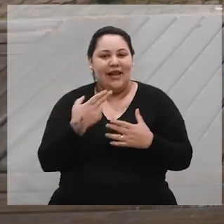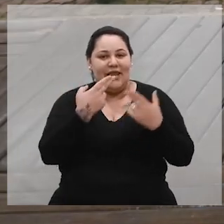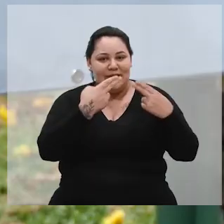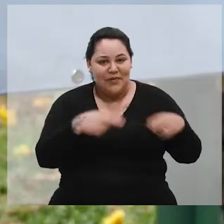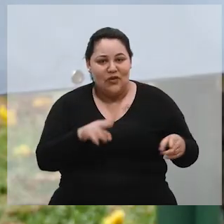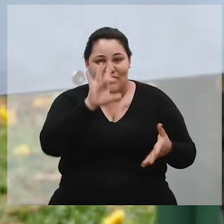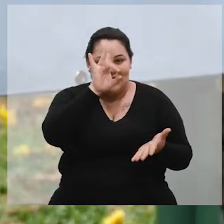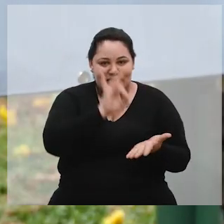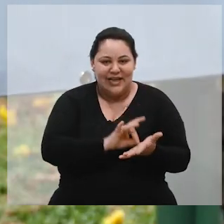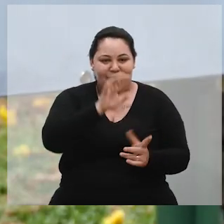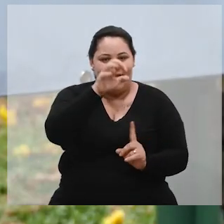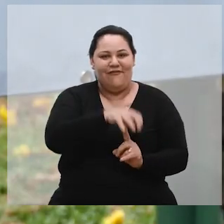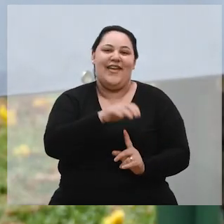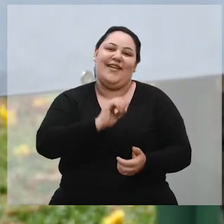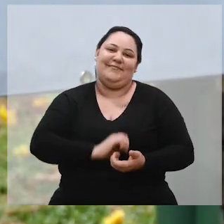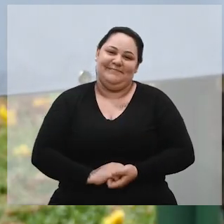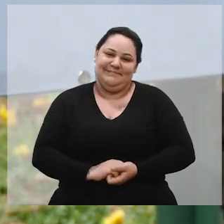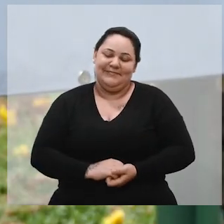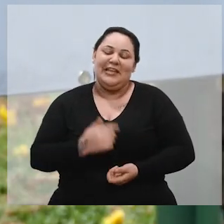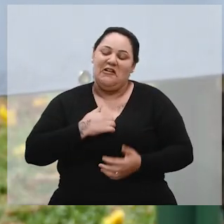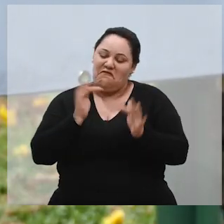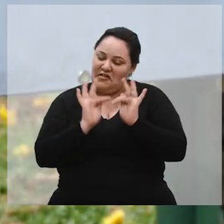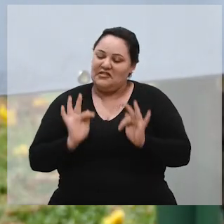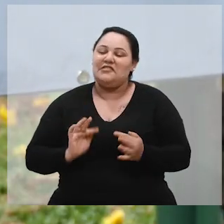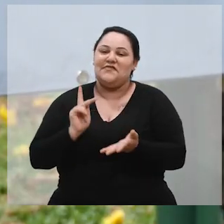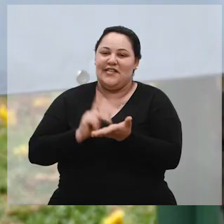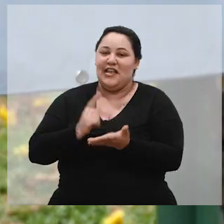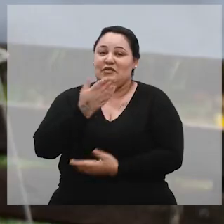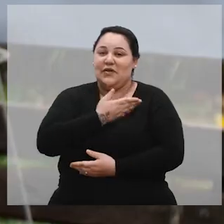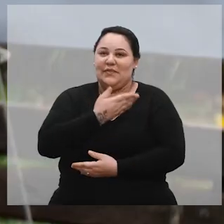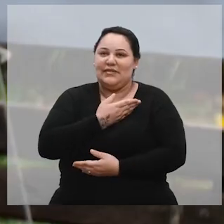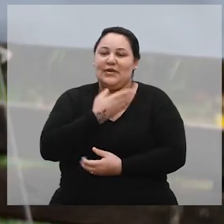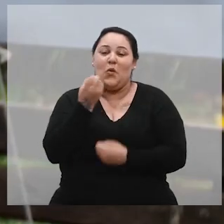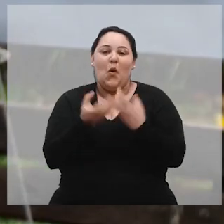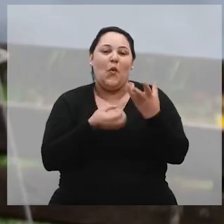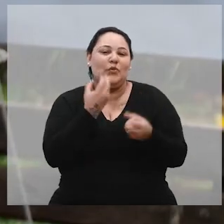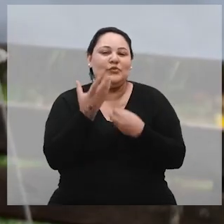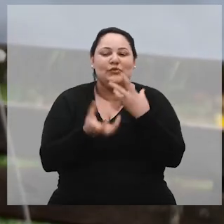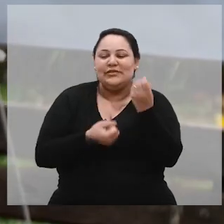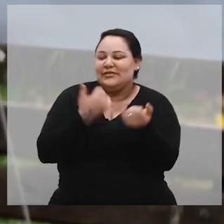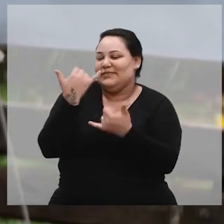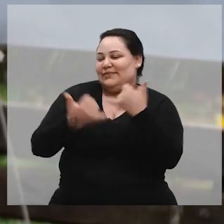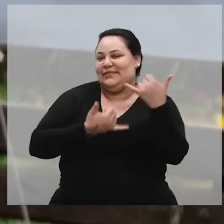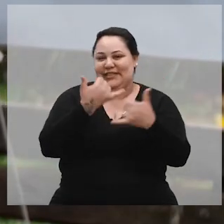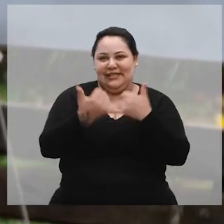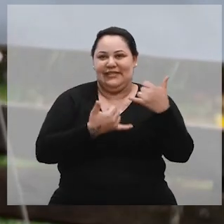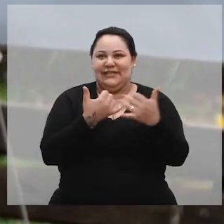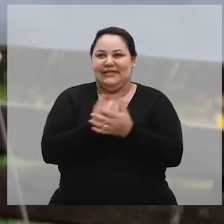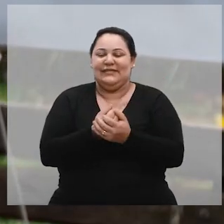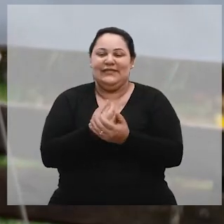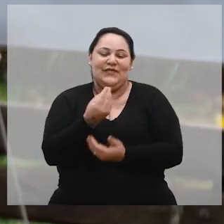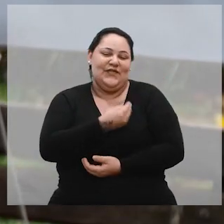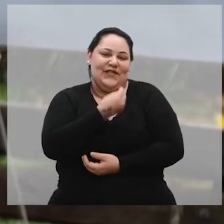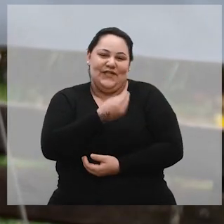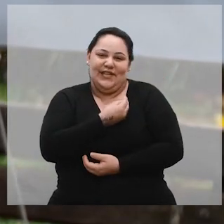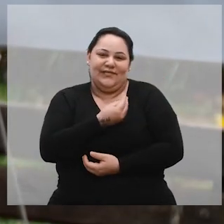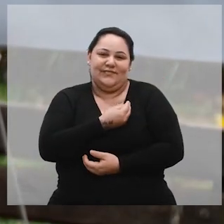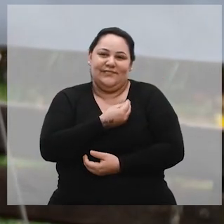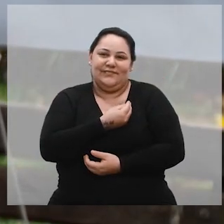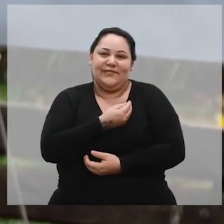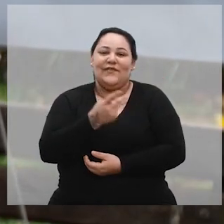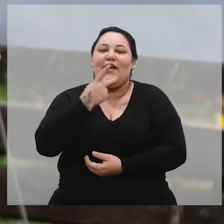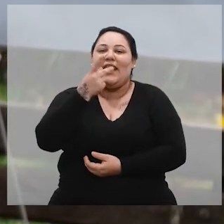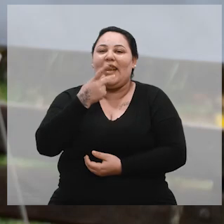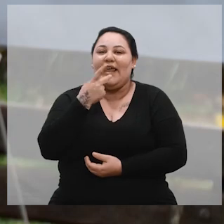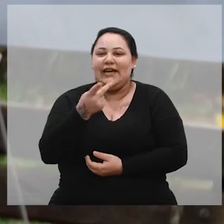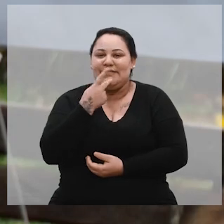fico muito feliz de estar, né, com esses amigos. E são histórias, são contos brincantes. São contos que viveram no palco,